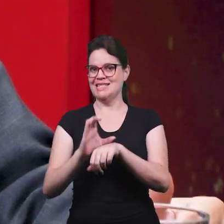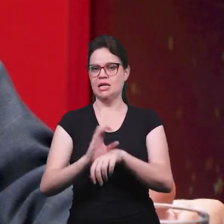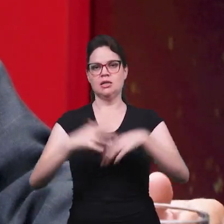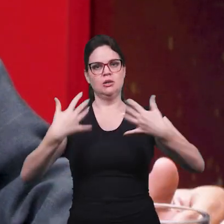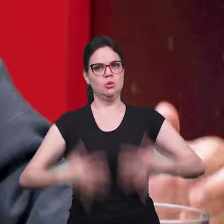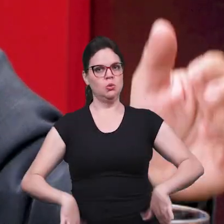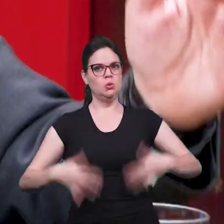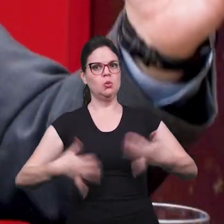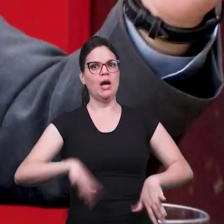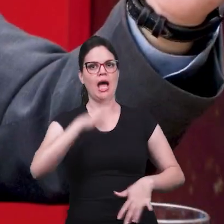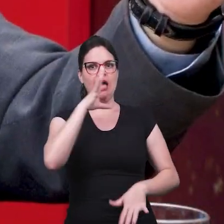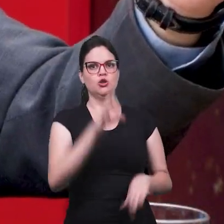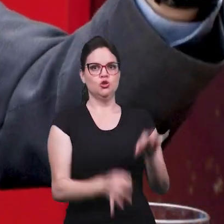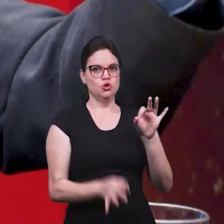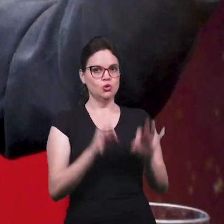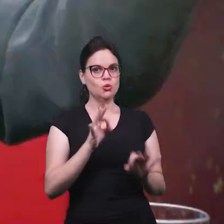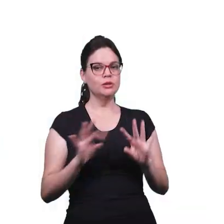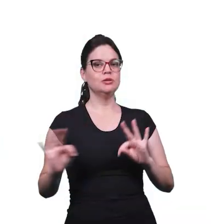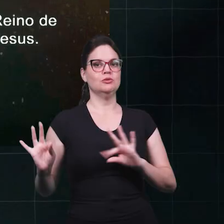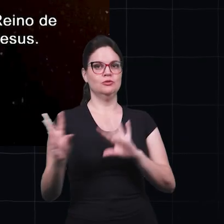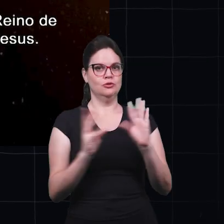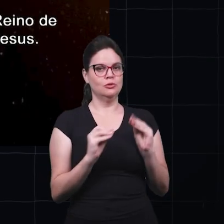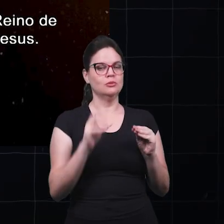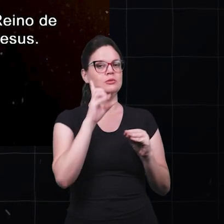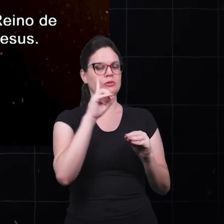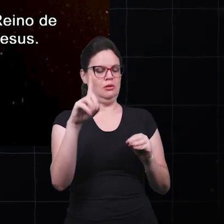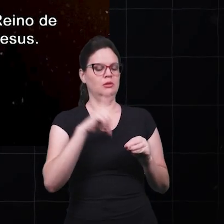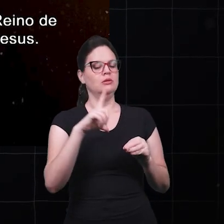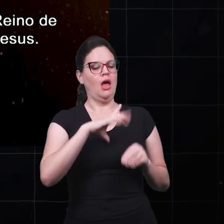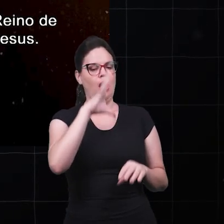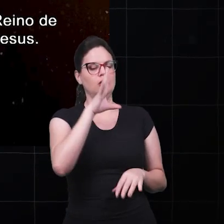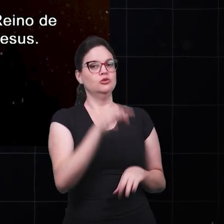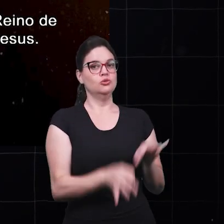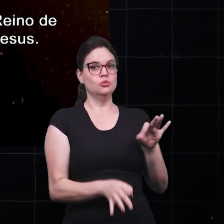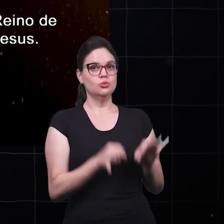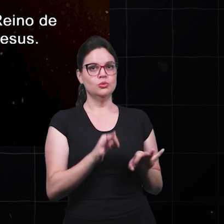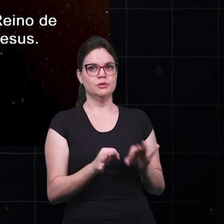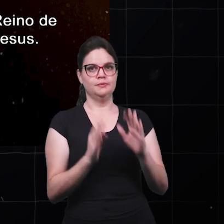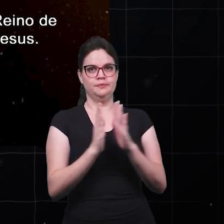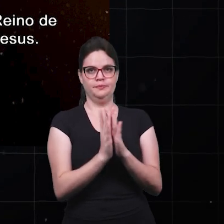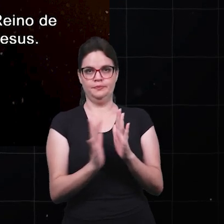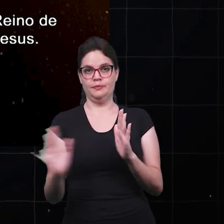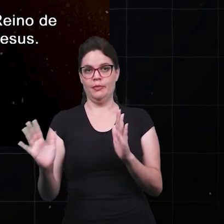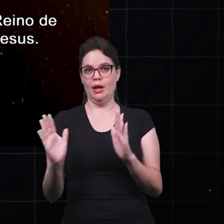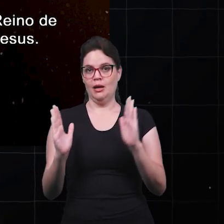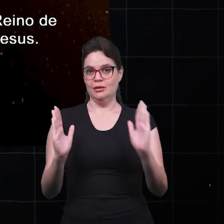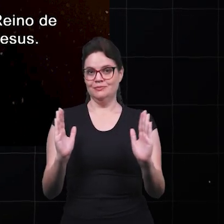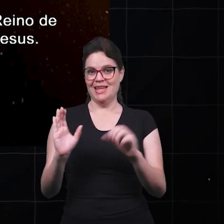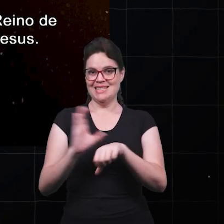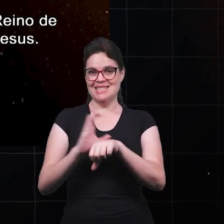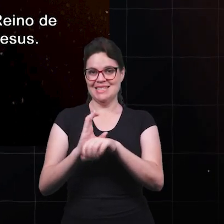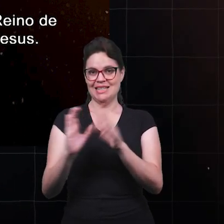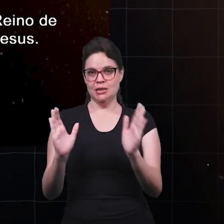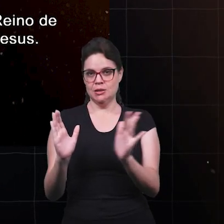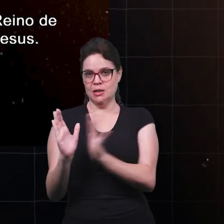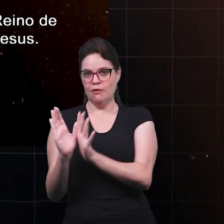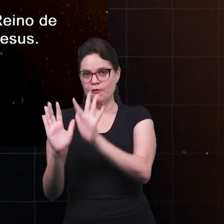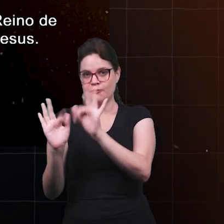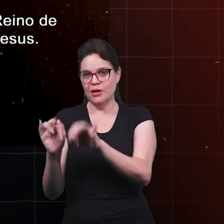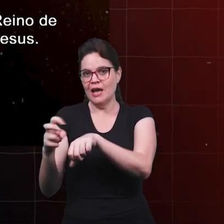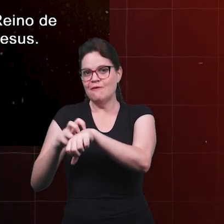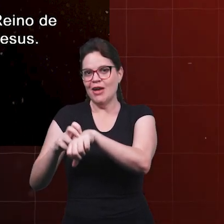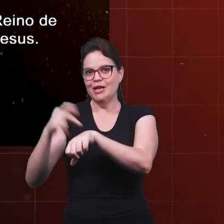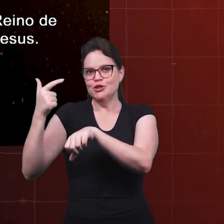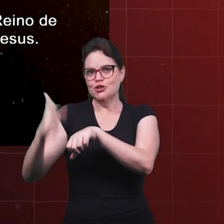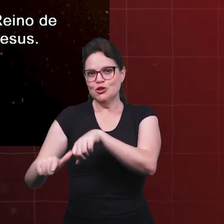de Deus. E aí sim, no final da grande tribulação, Jesus, ele aparece em Israel, que nós lemos aí,